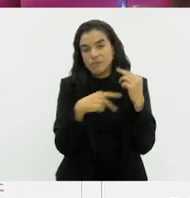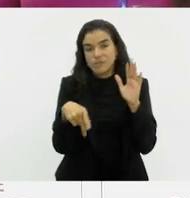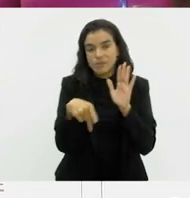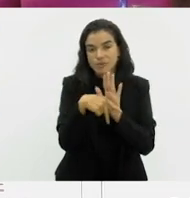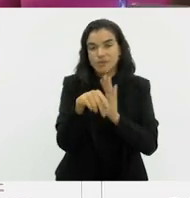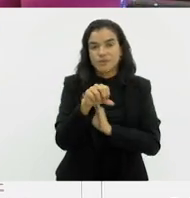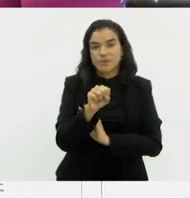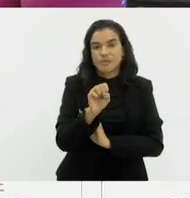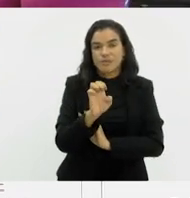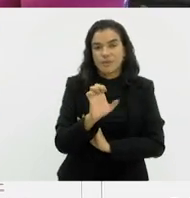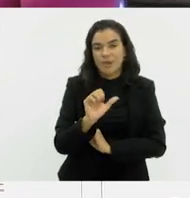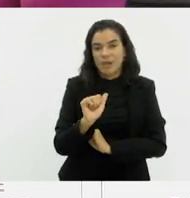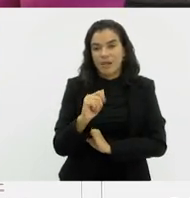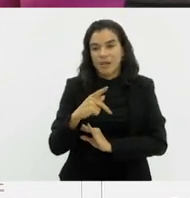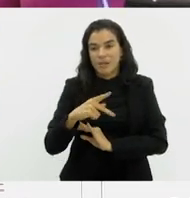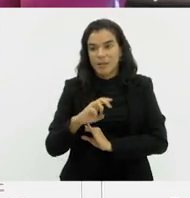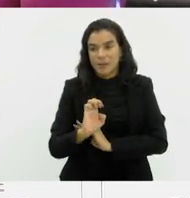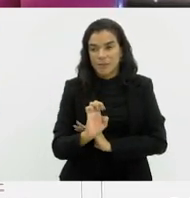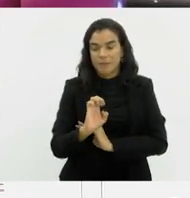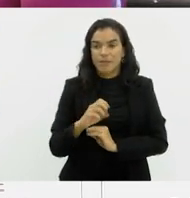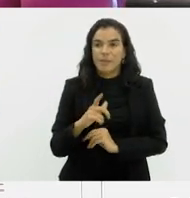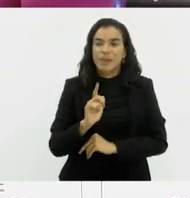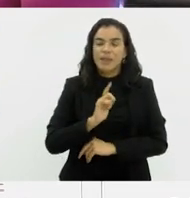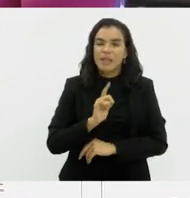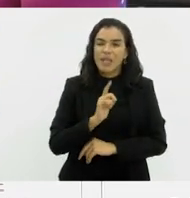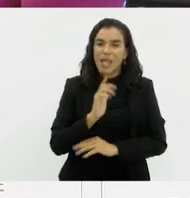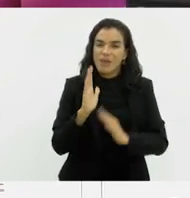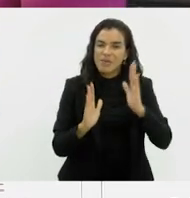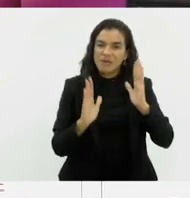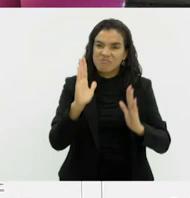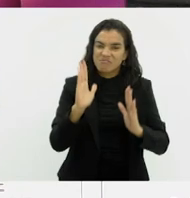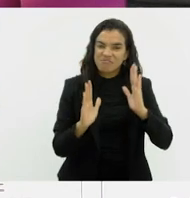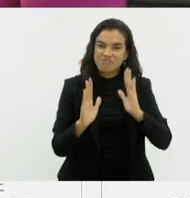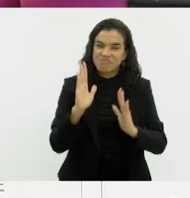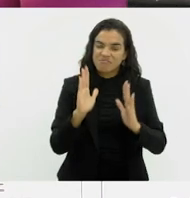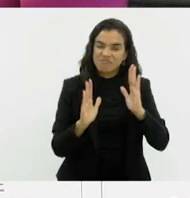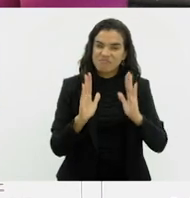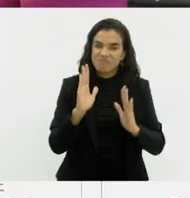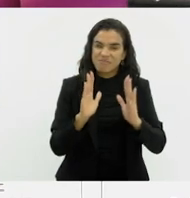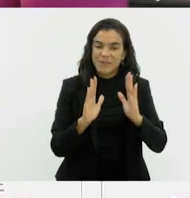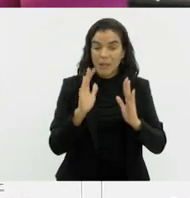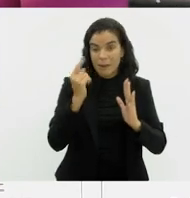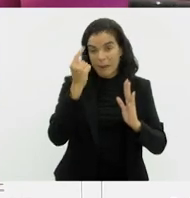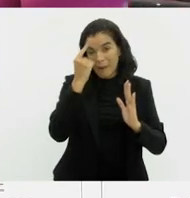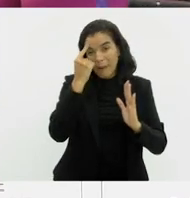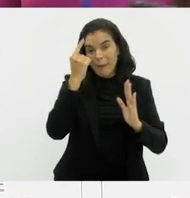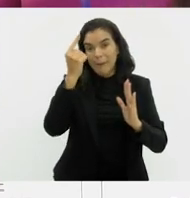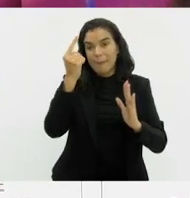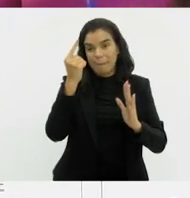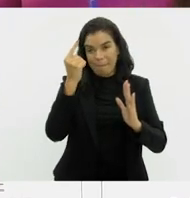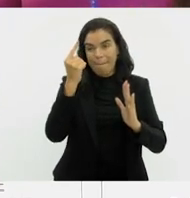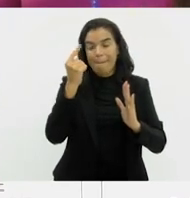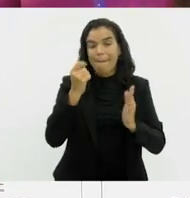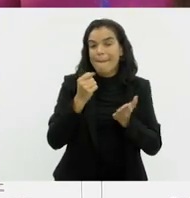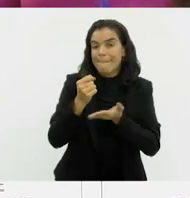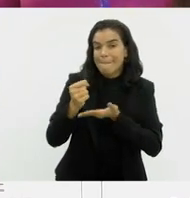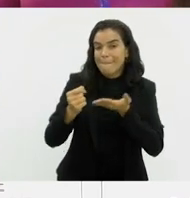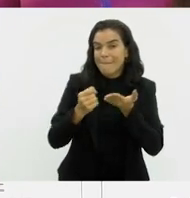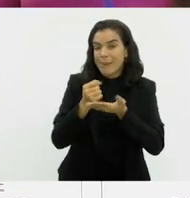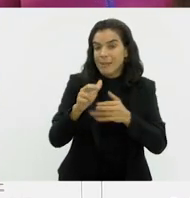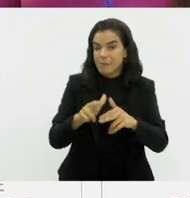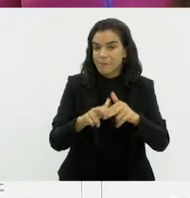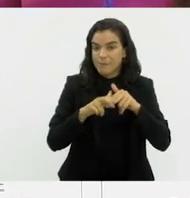da própria SEAP. Existe uma estimativa, foi pensado basicamente em